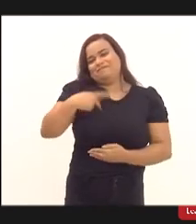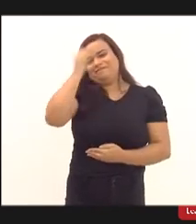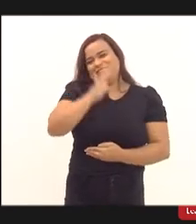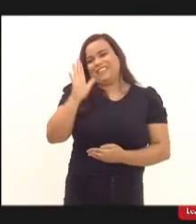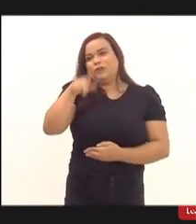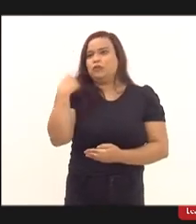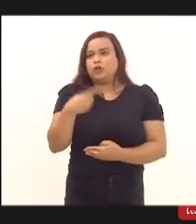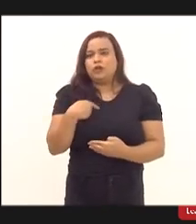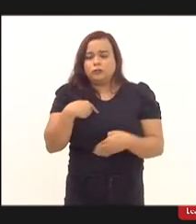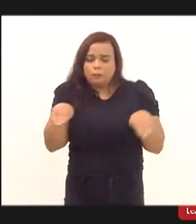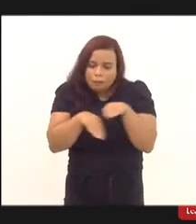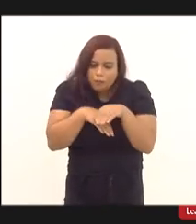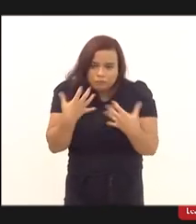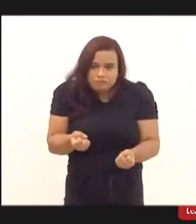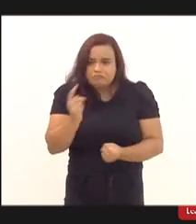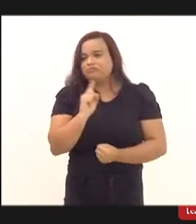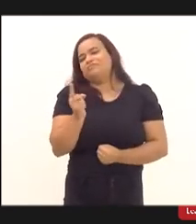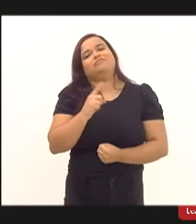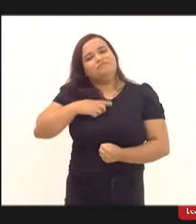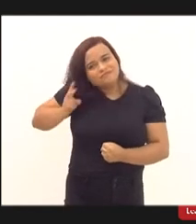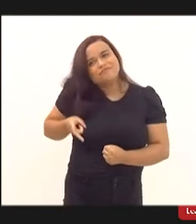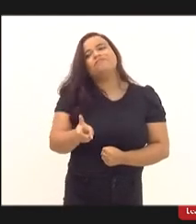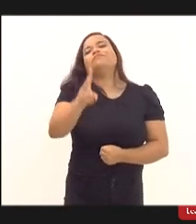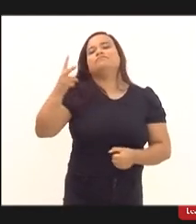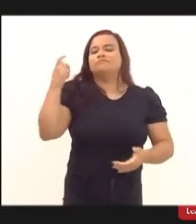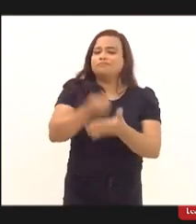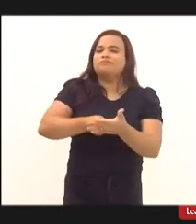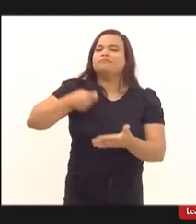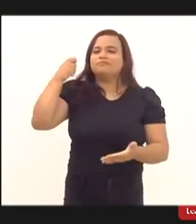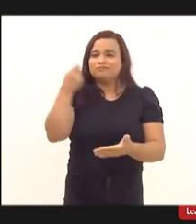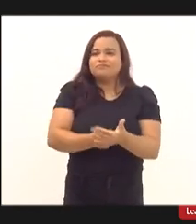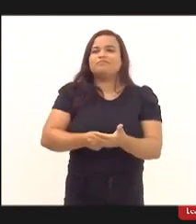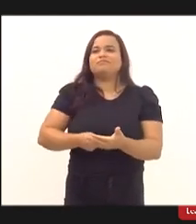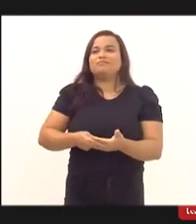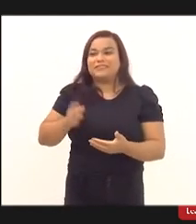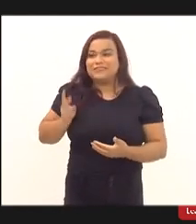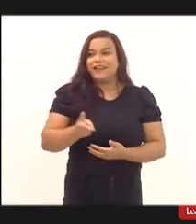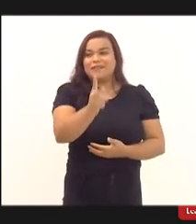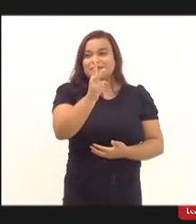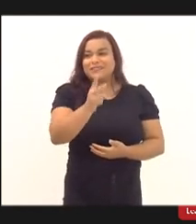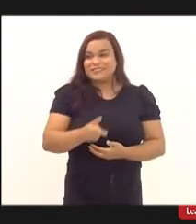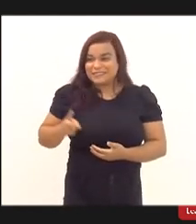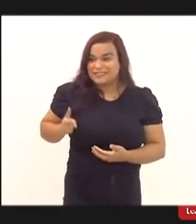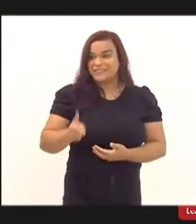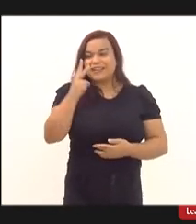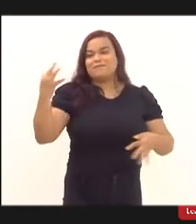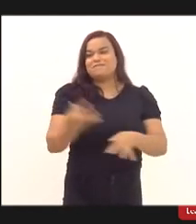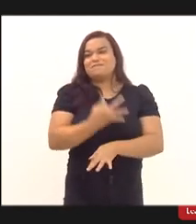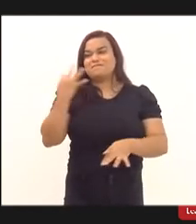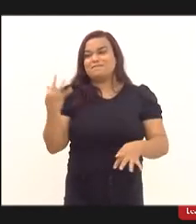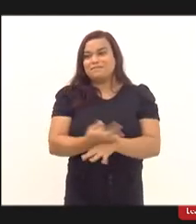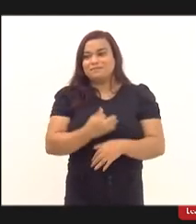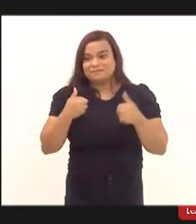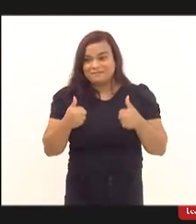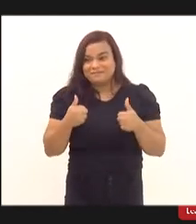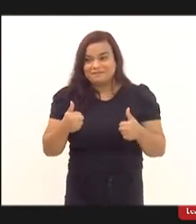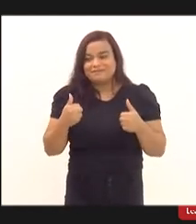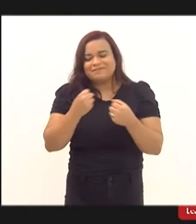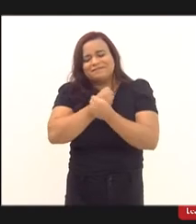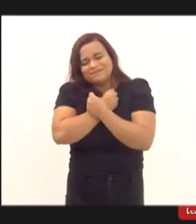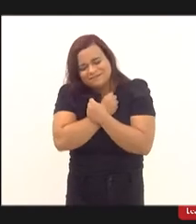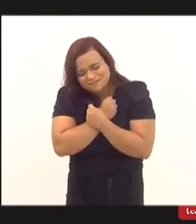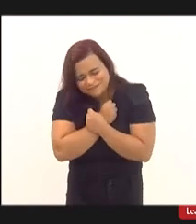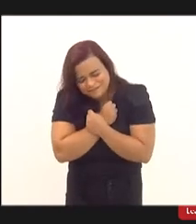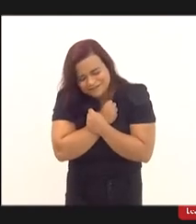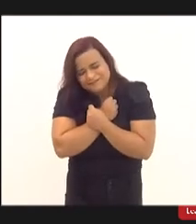nos conformar vamos seguir das ondas sempre sempre Resistindo com um